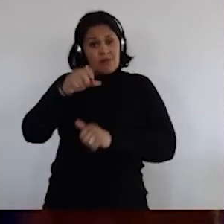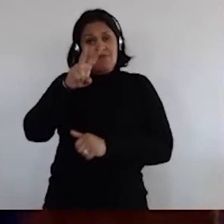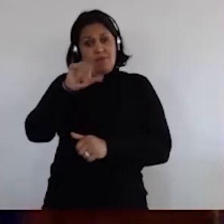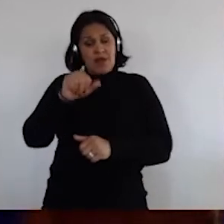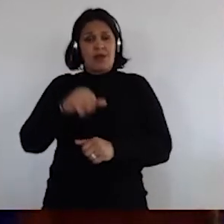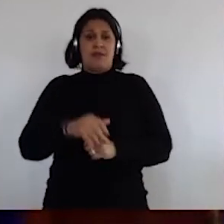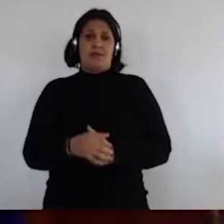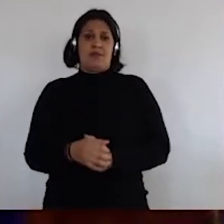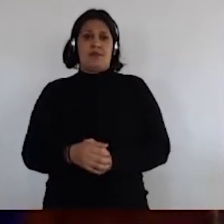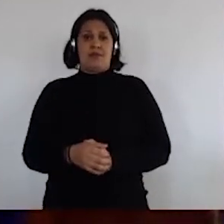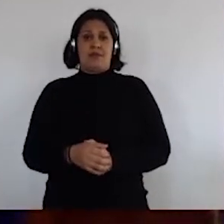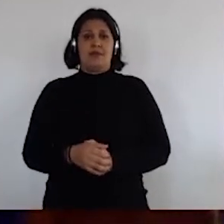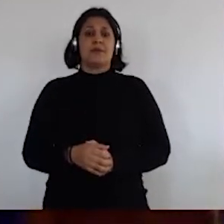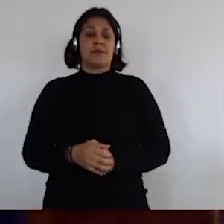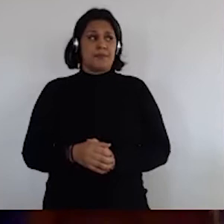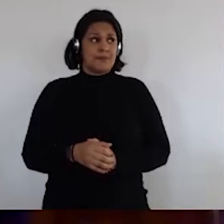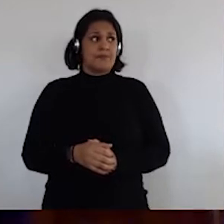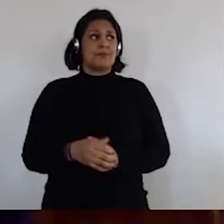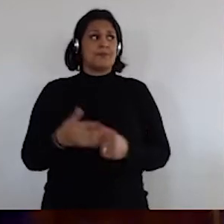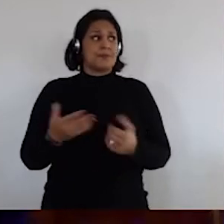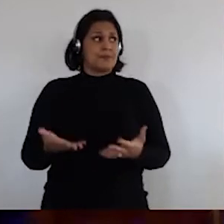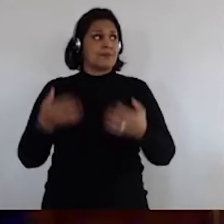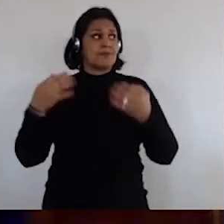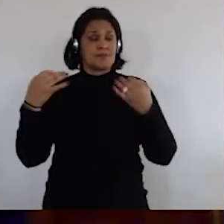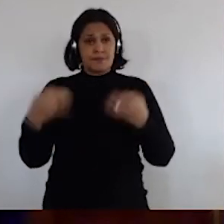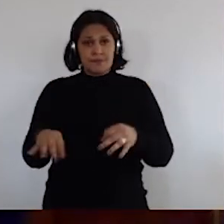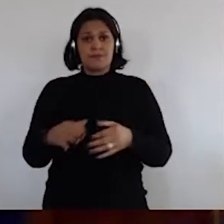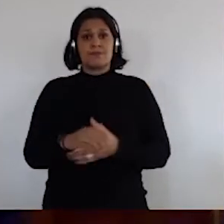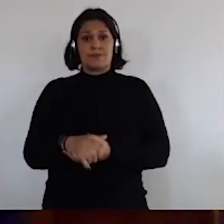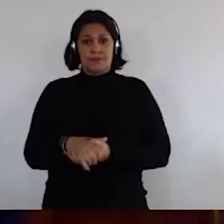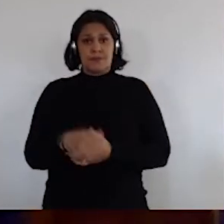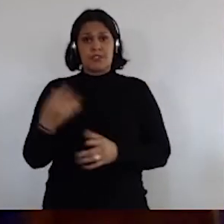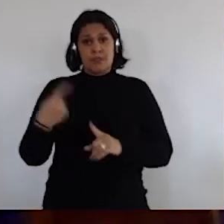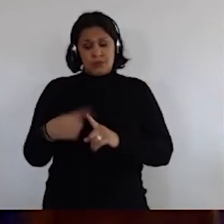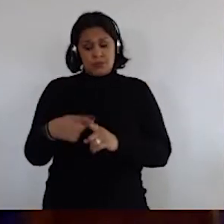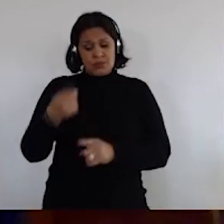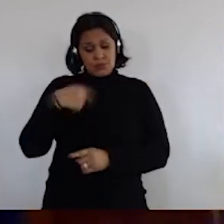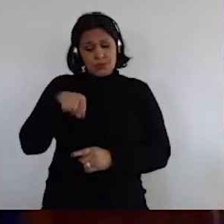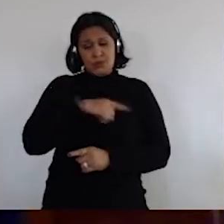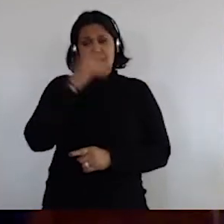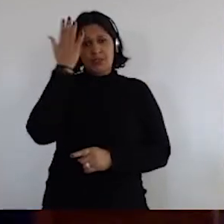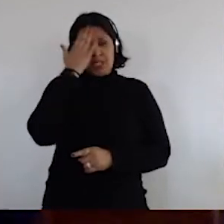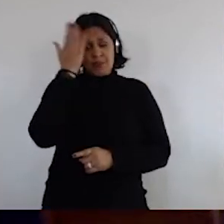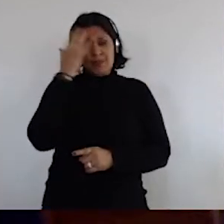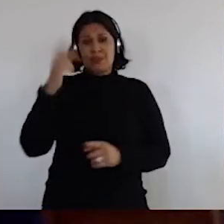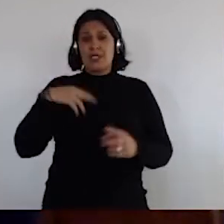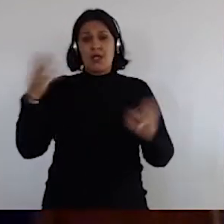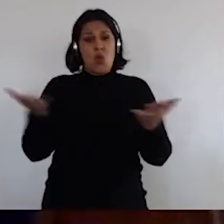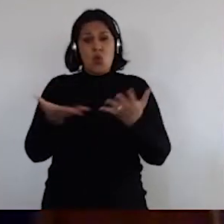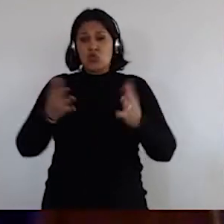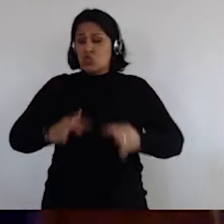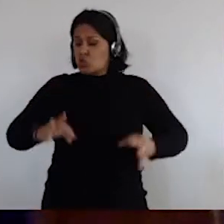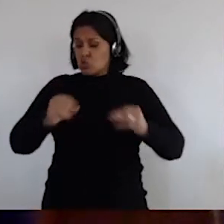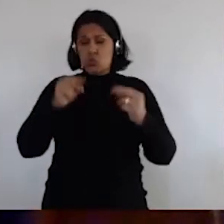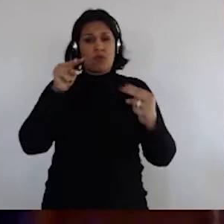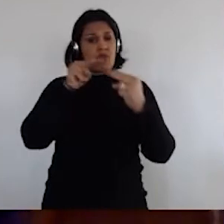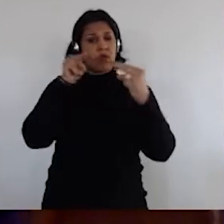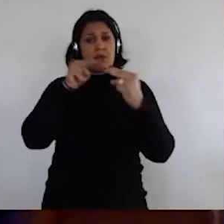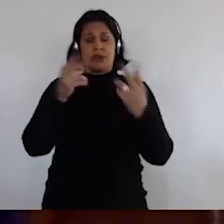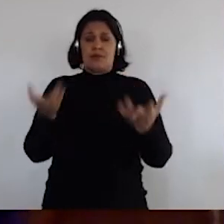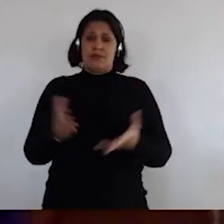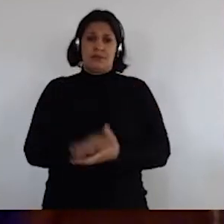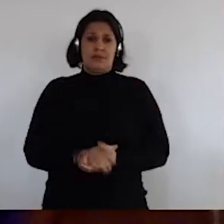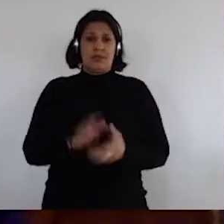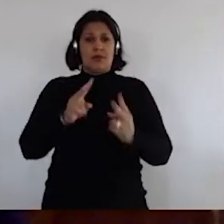esta pandemia. Exatamente porque nós temos uma virtualização total hoje dos processos e que nós temos que